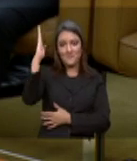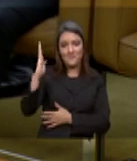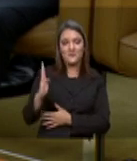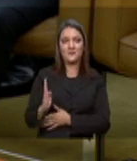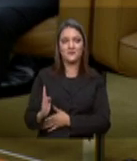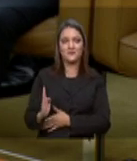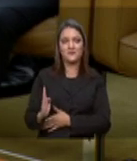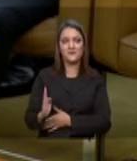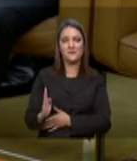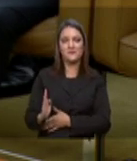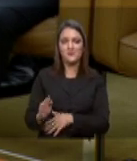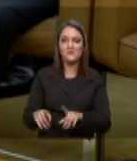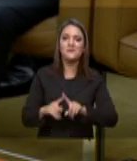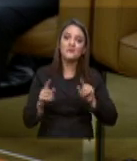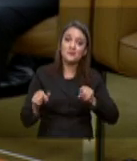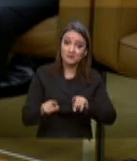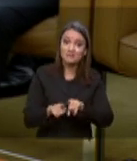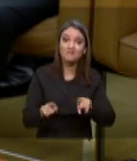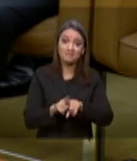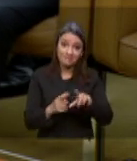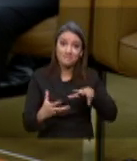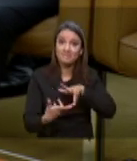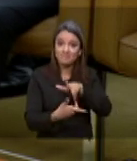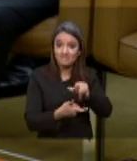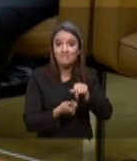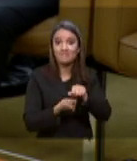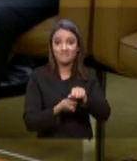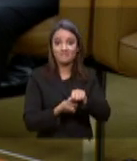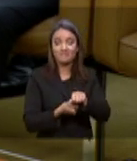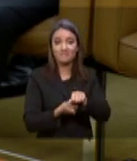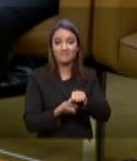sim, mas para o planeta também.